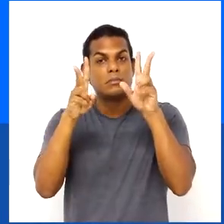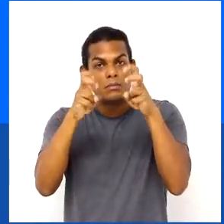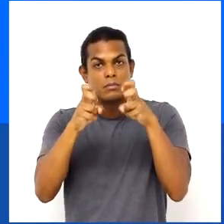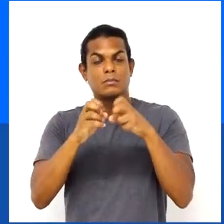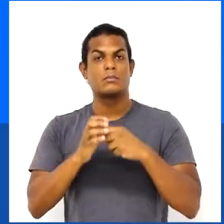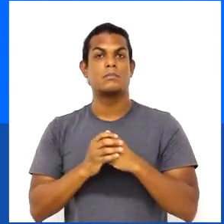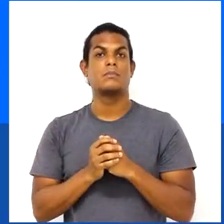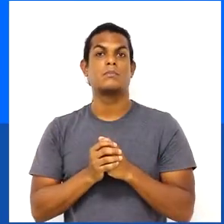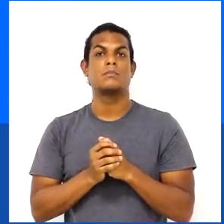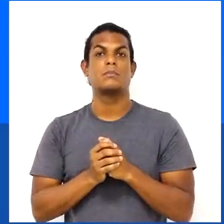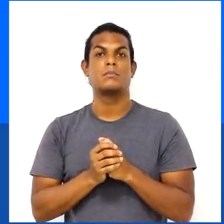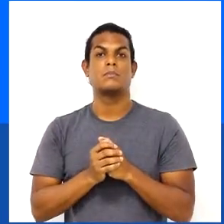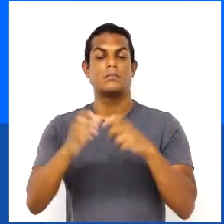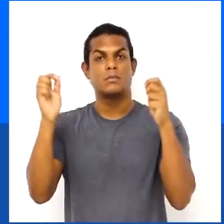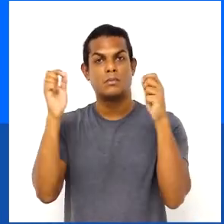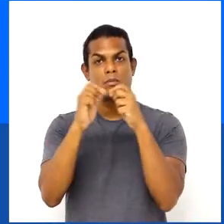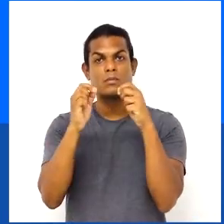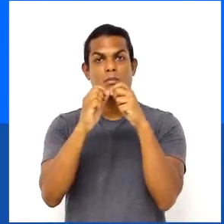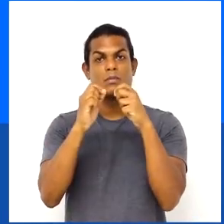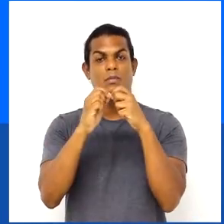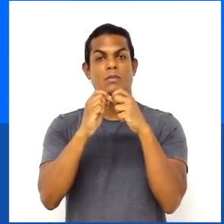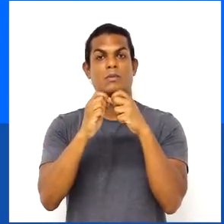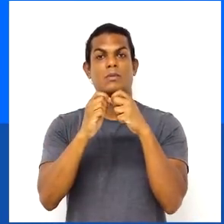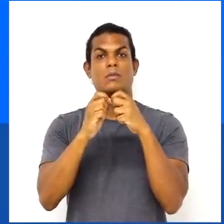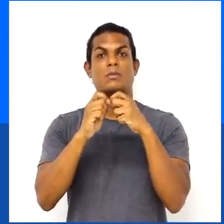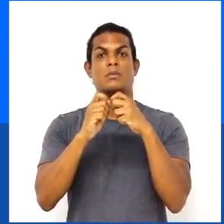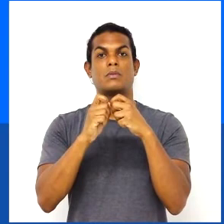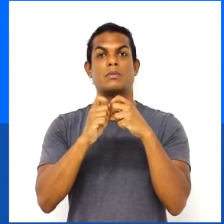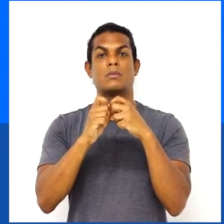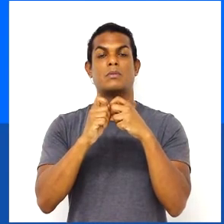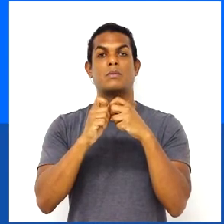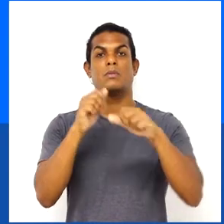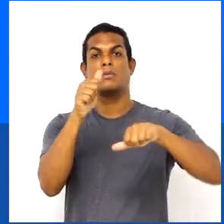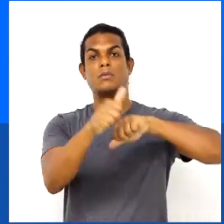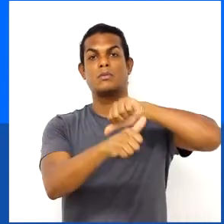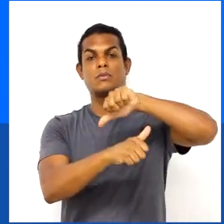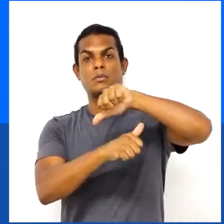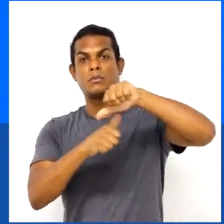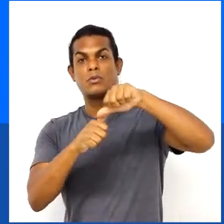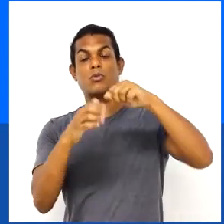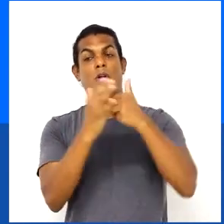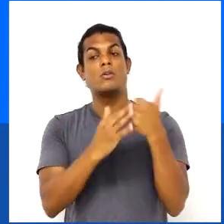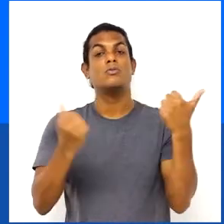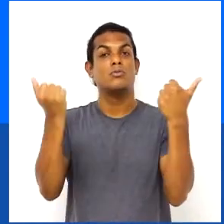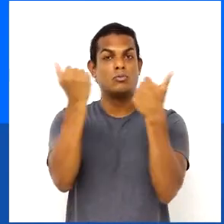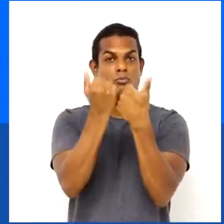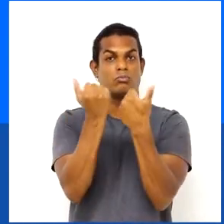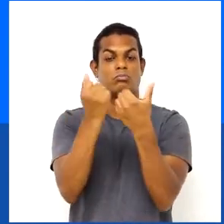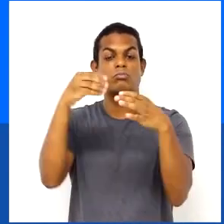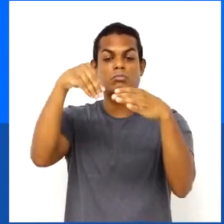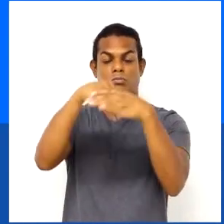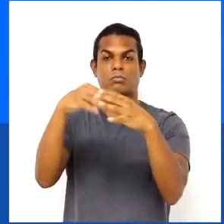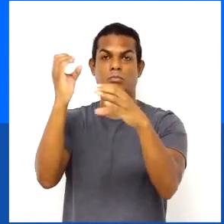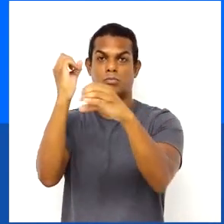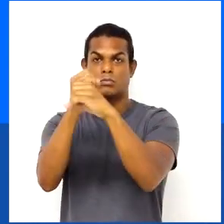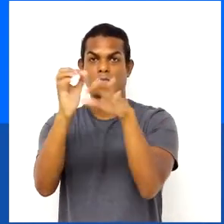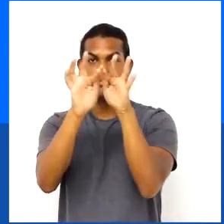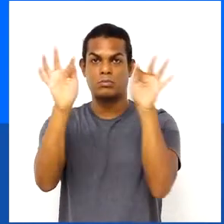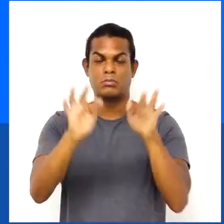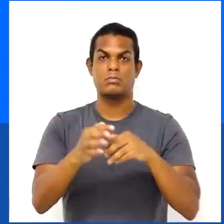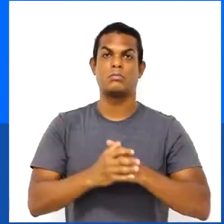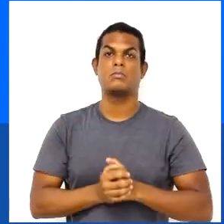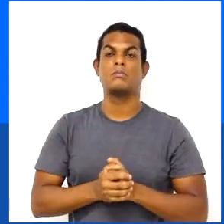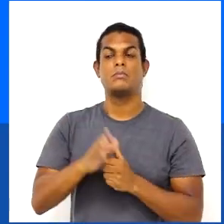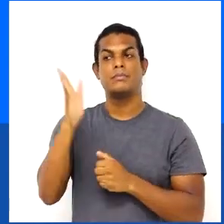identificação, iremos fazer a substituição direto na fórmula. Observe, mediana vai